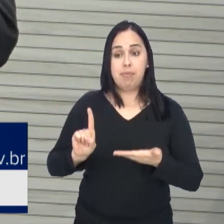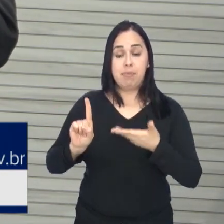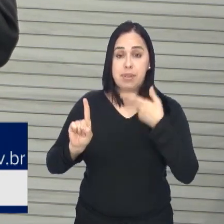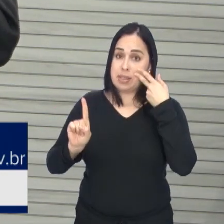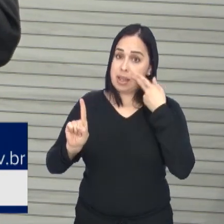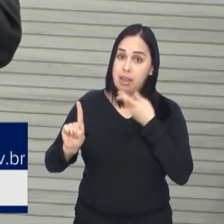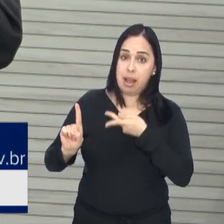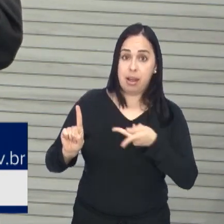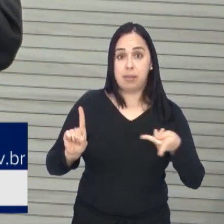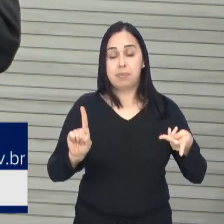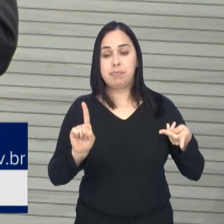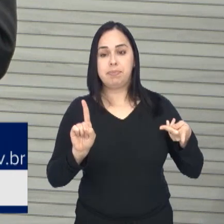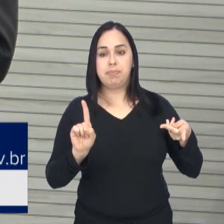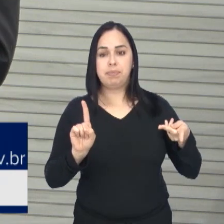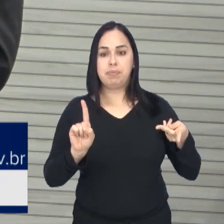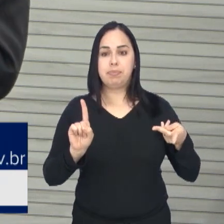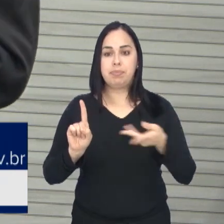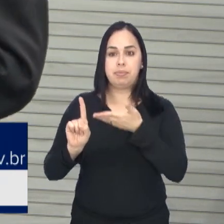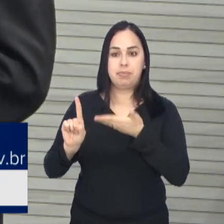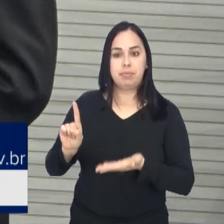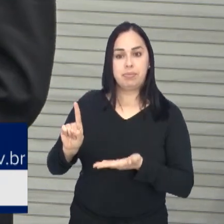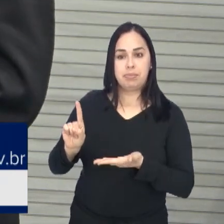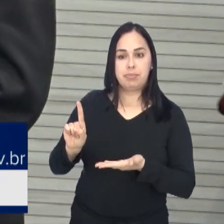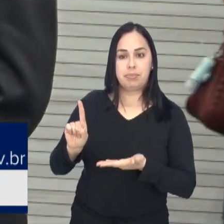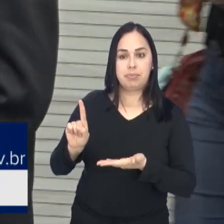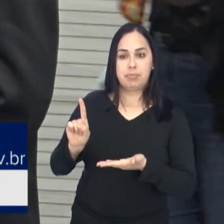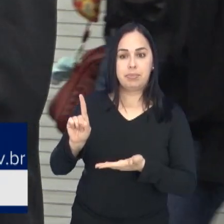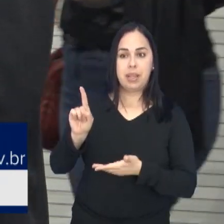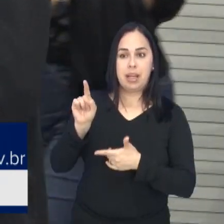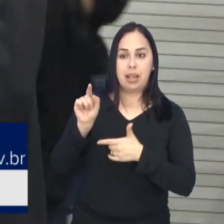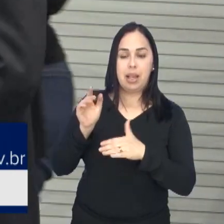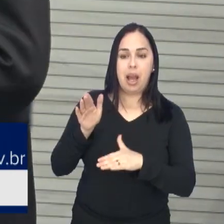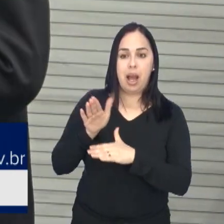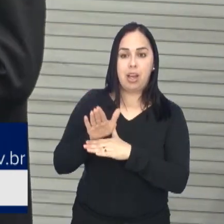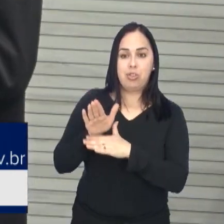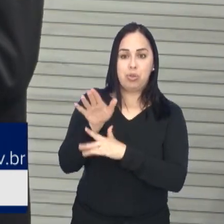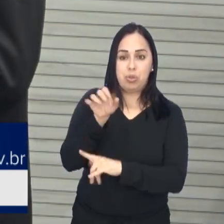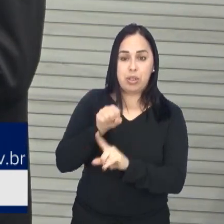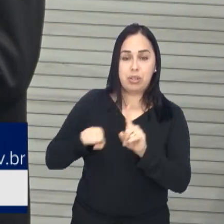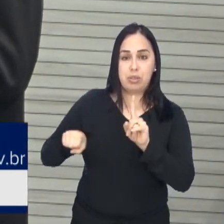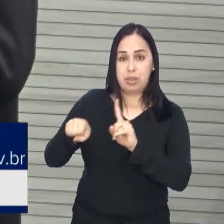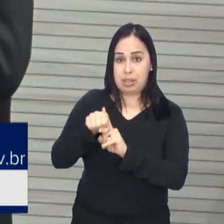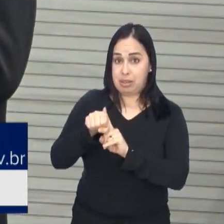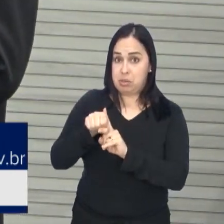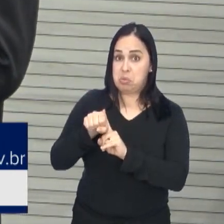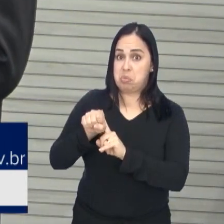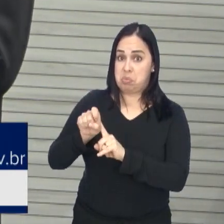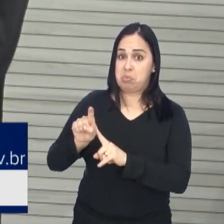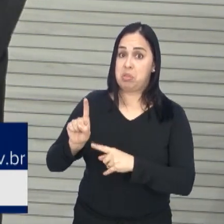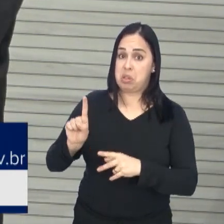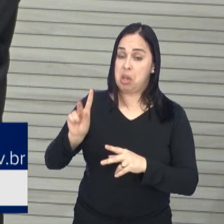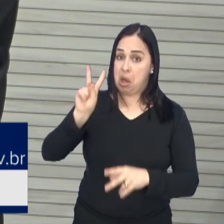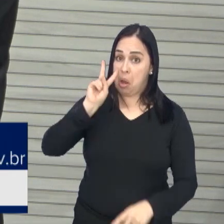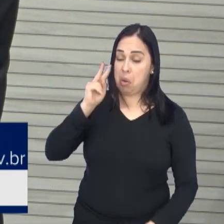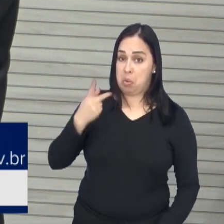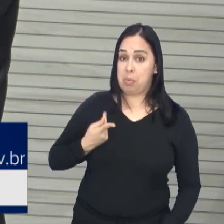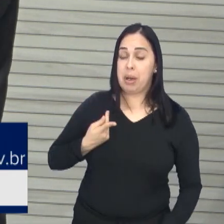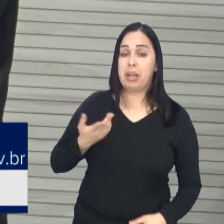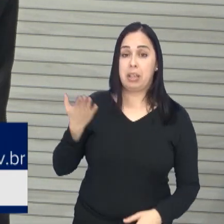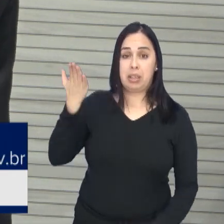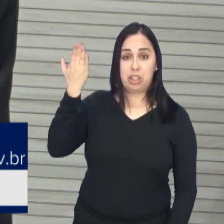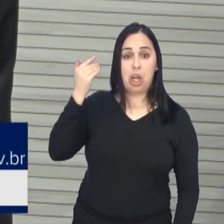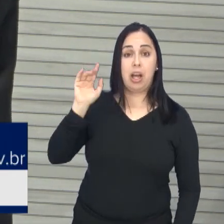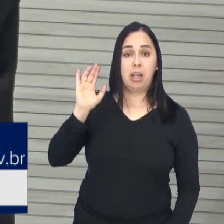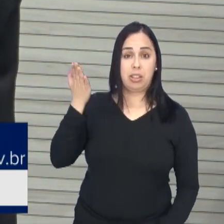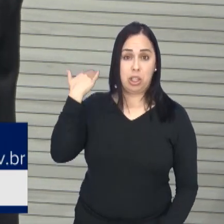visitar. O pastor Carlos, que faz um trabalho social reconhecido aqui na nossa cidade, já trabalhou em